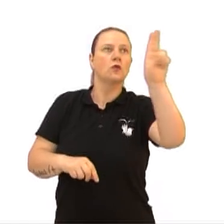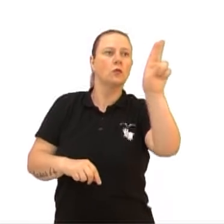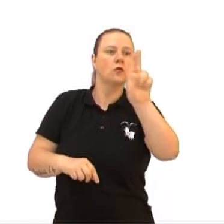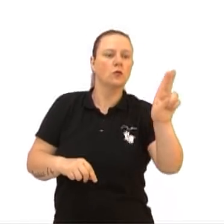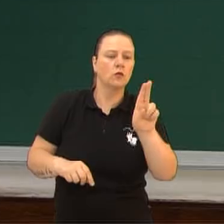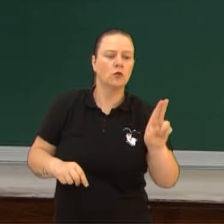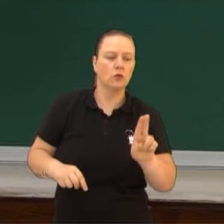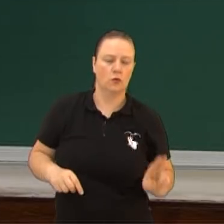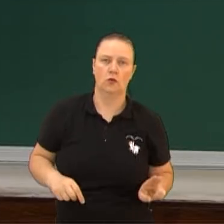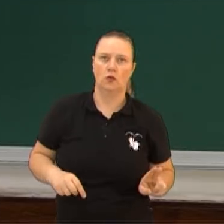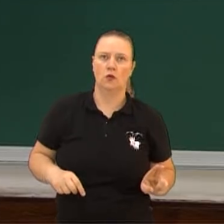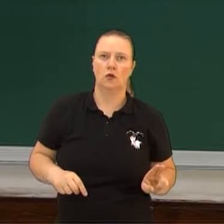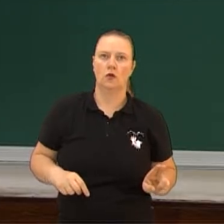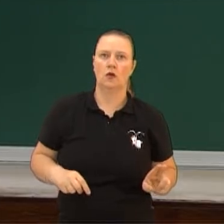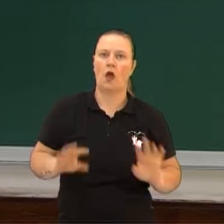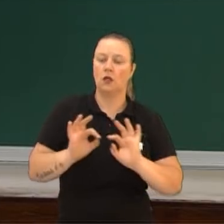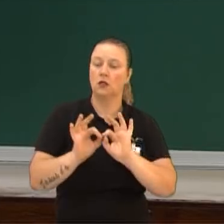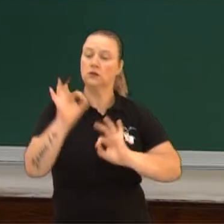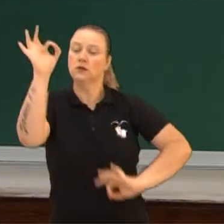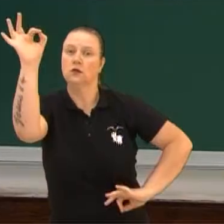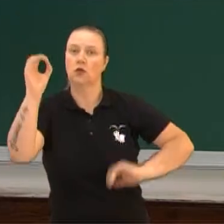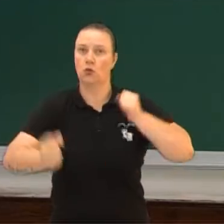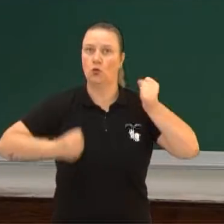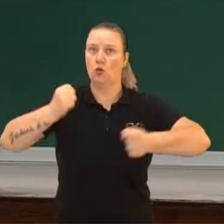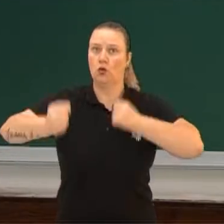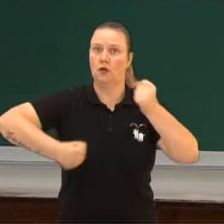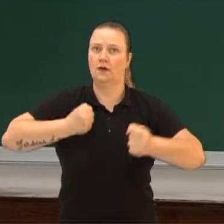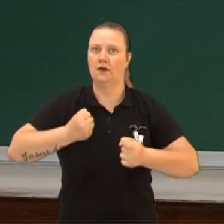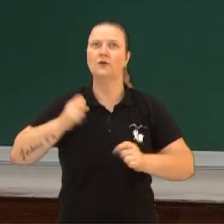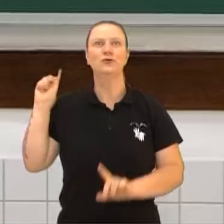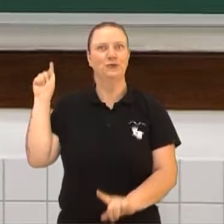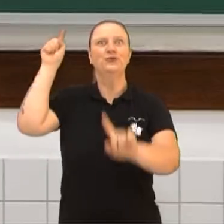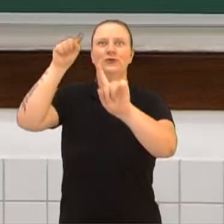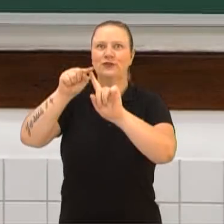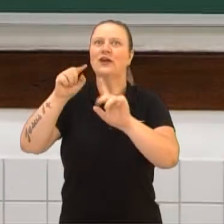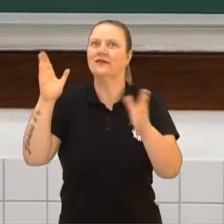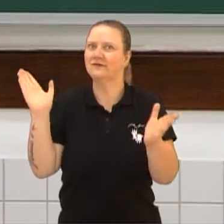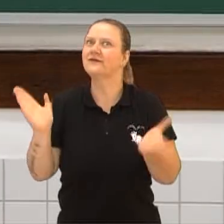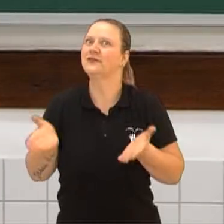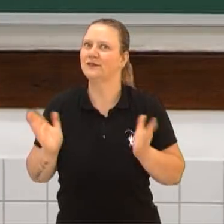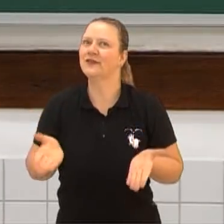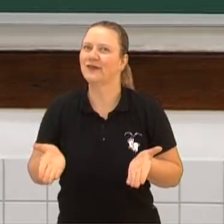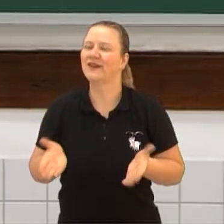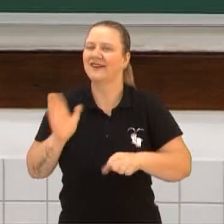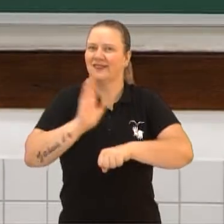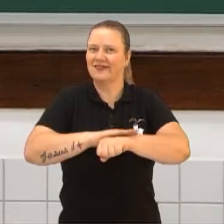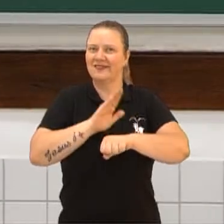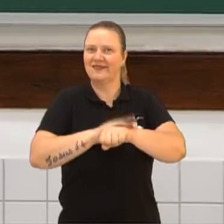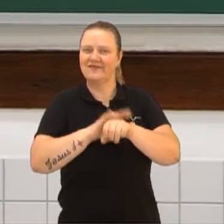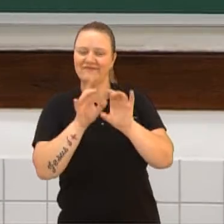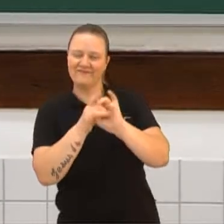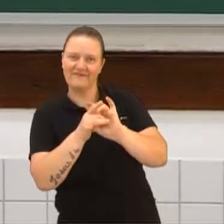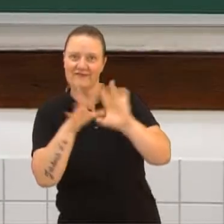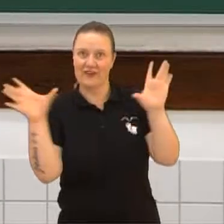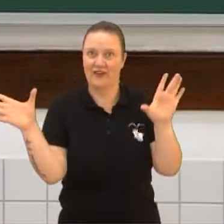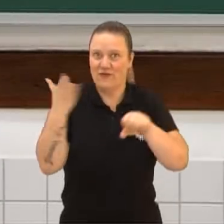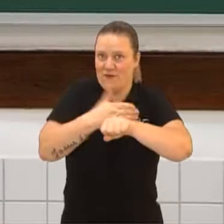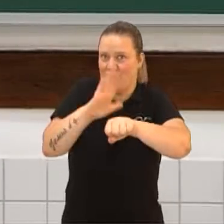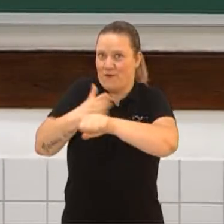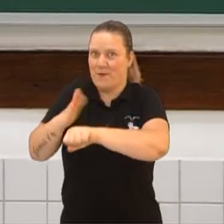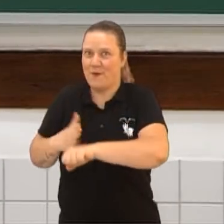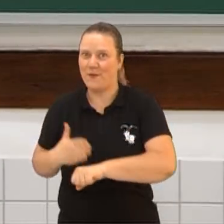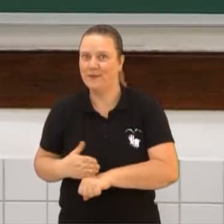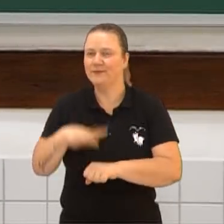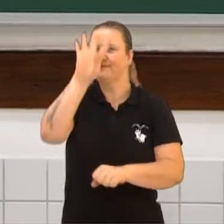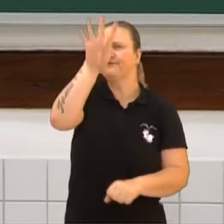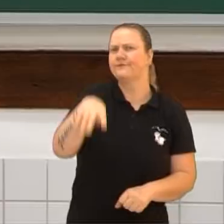correu. Ah, que desafio esse, hein, professora? Isso mesmo. Então, eu vou dar aquele tempinho para vocês tentarem montar e, caso